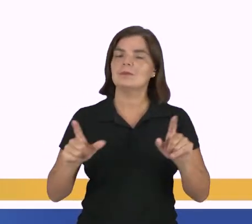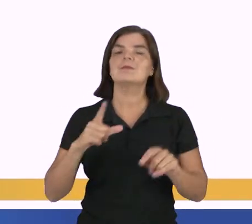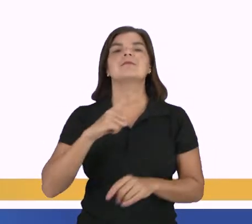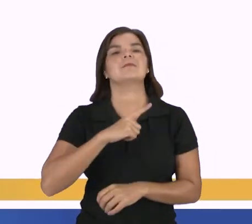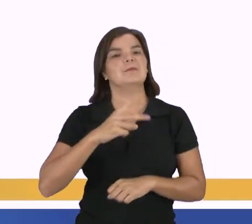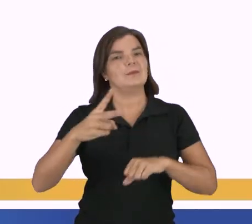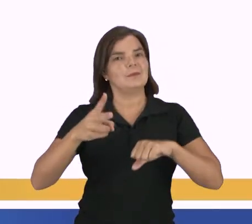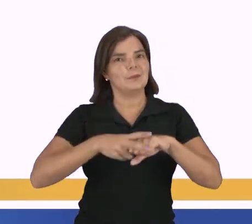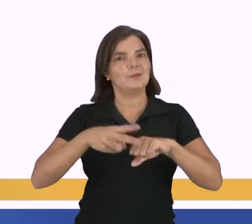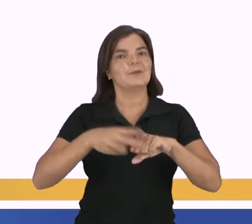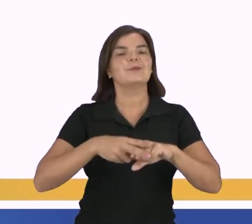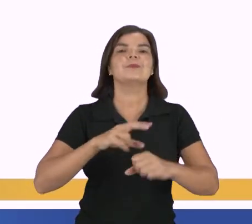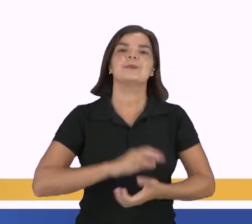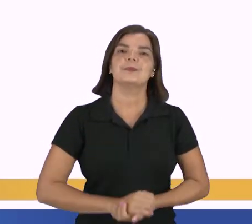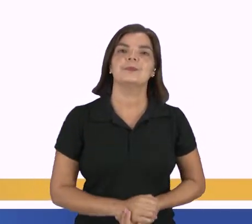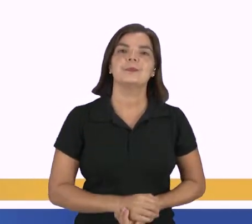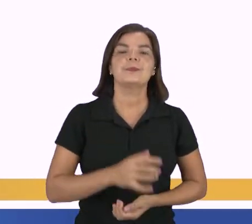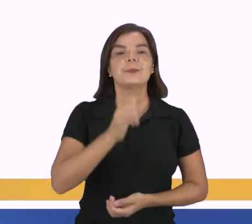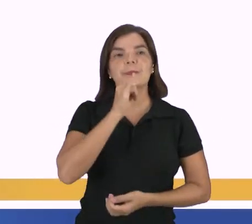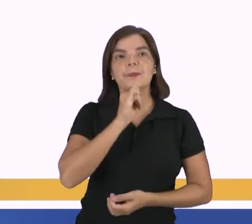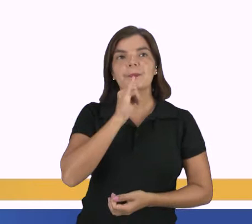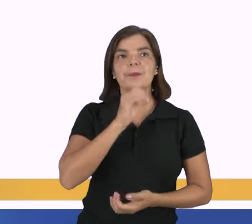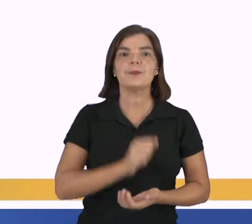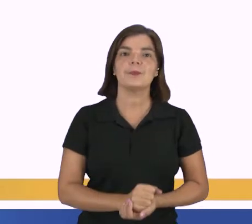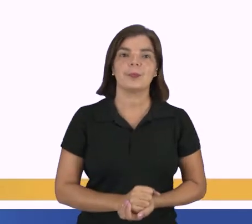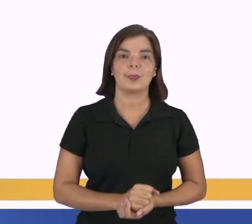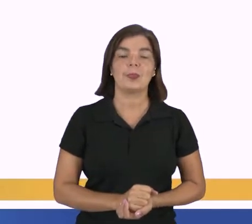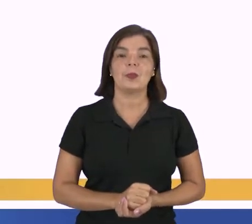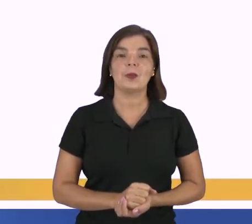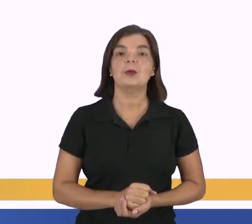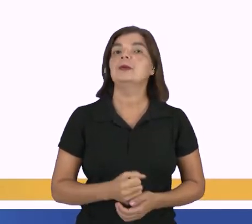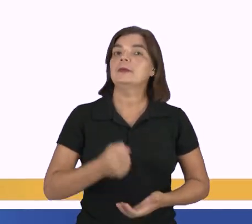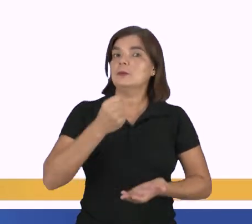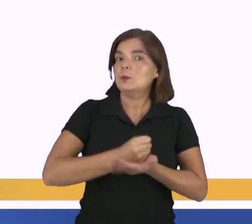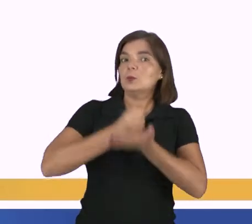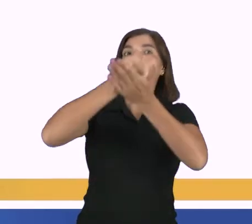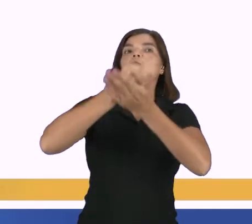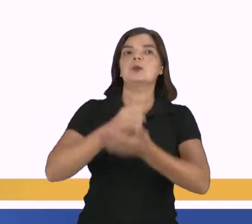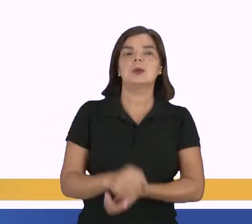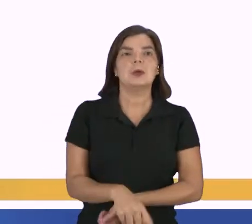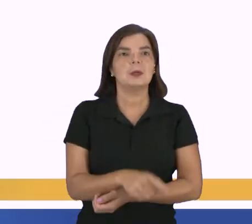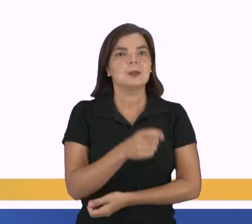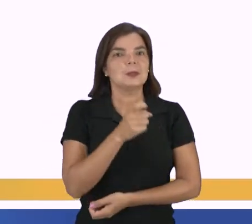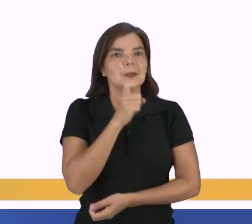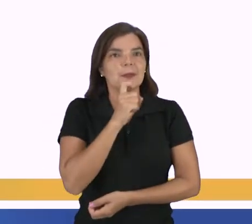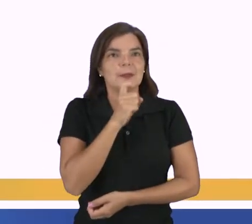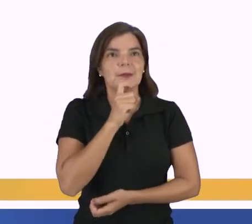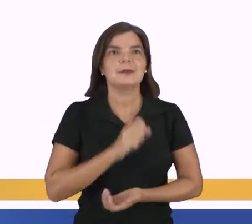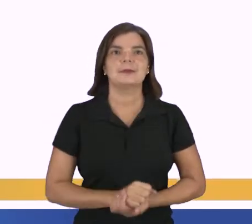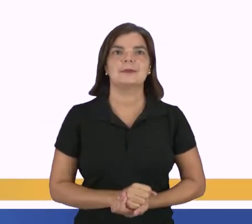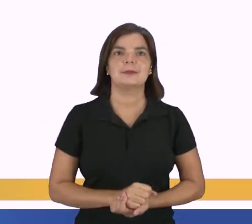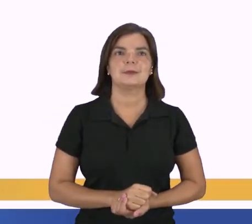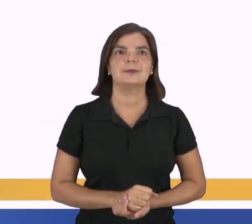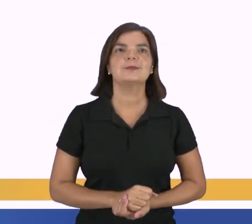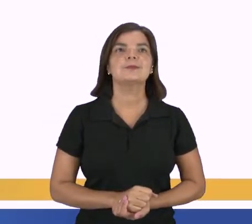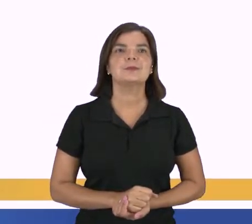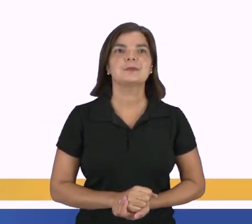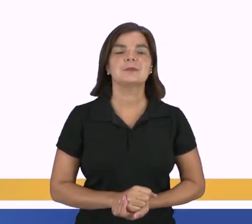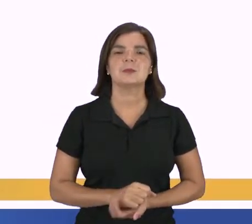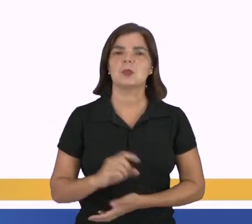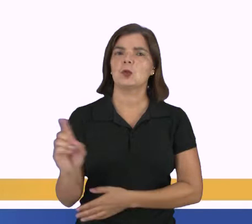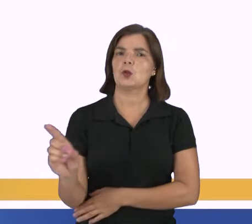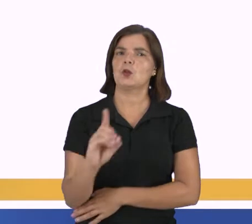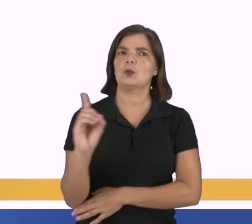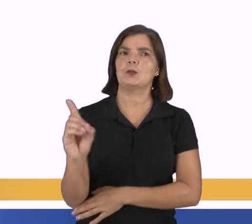dentro, tá certo? Ó, o exemplo. Socorro, né? Que frio, novo alta do